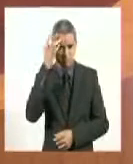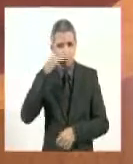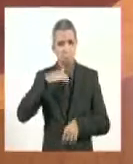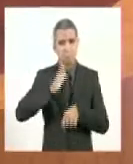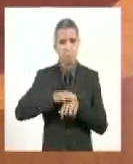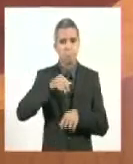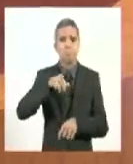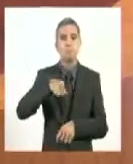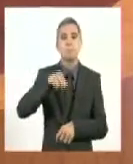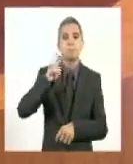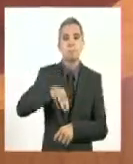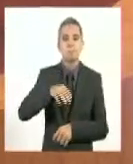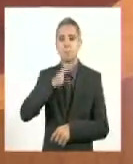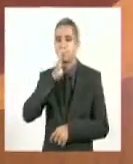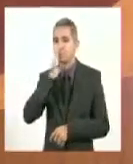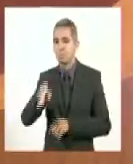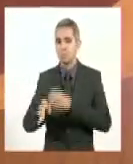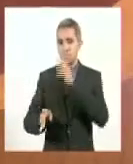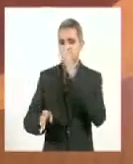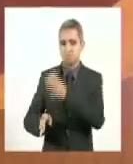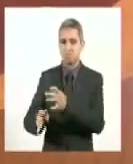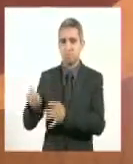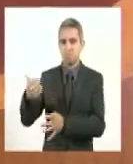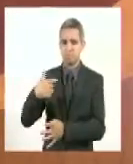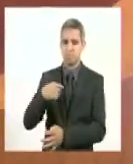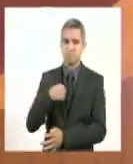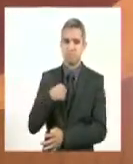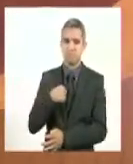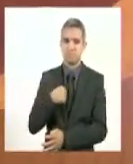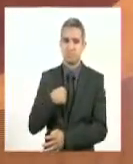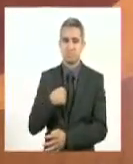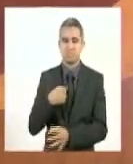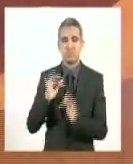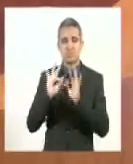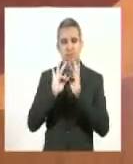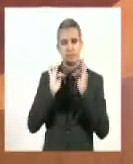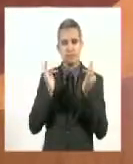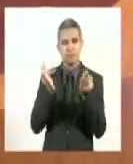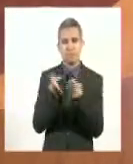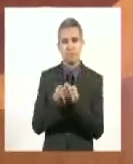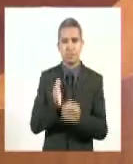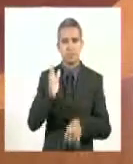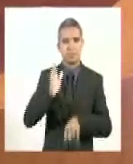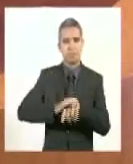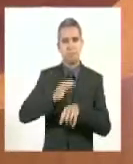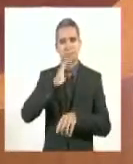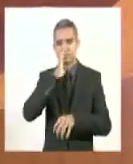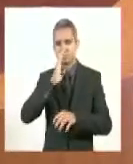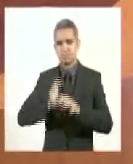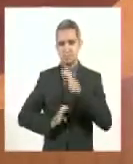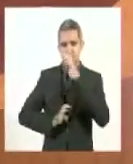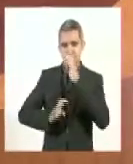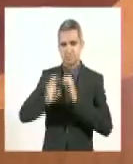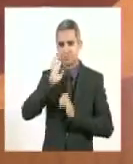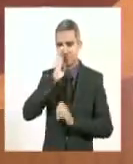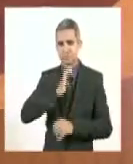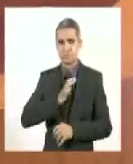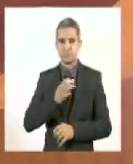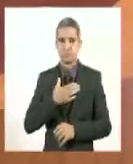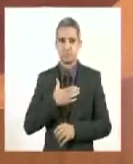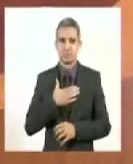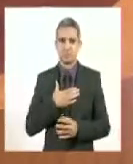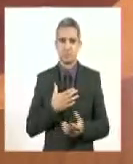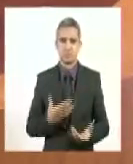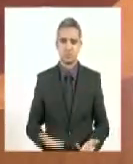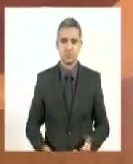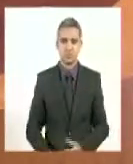eu. Quem tem a família mais agredida, deputada Graça, do que eu aqui nesta